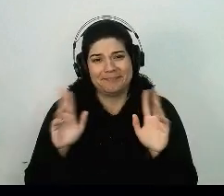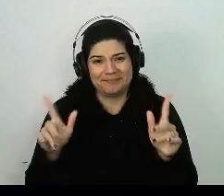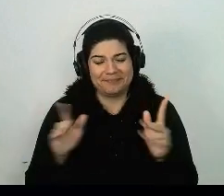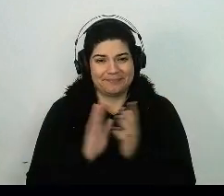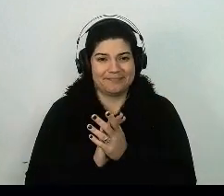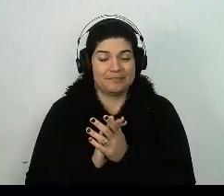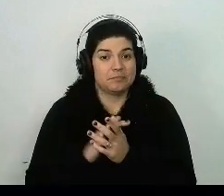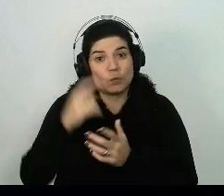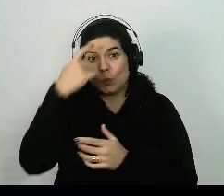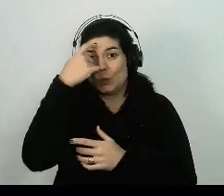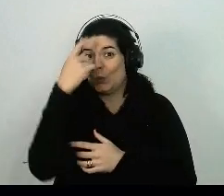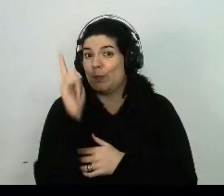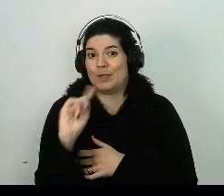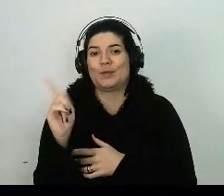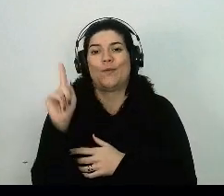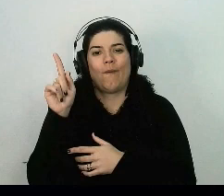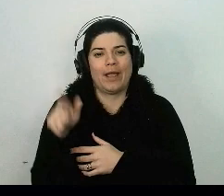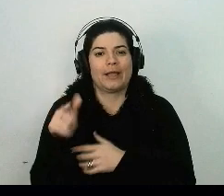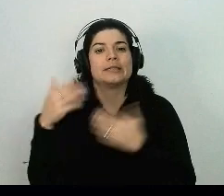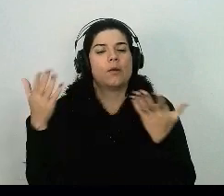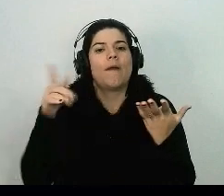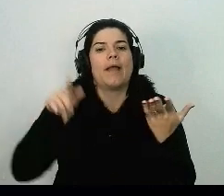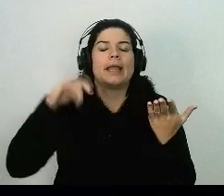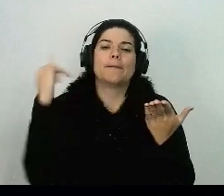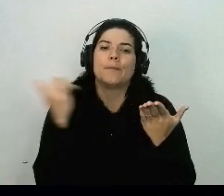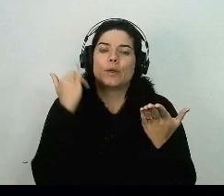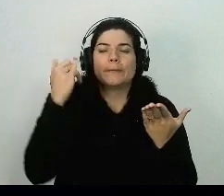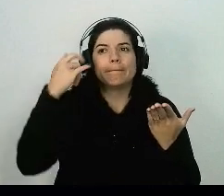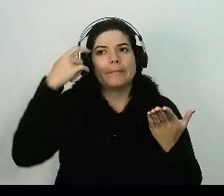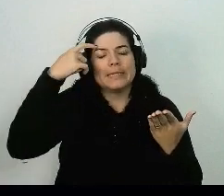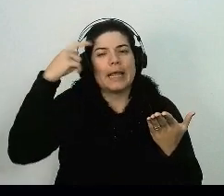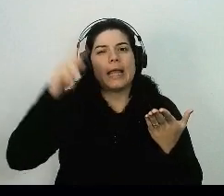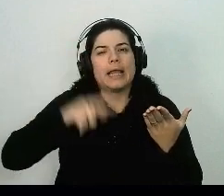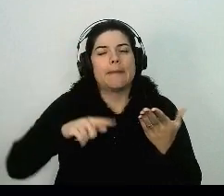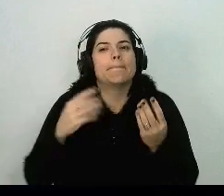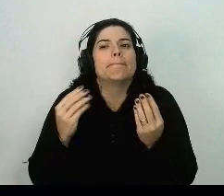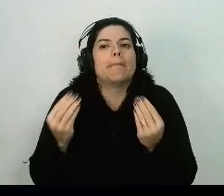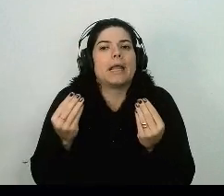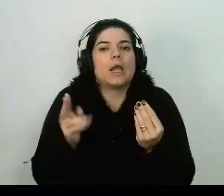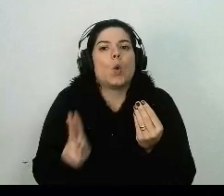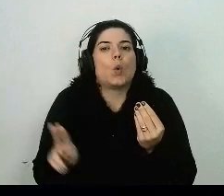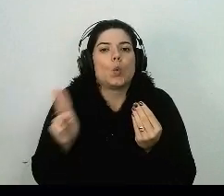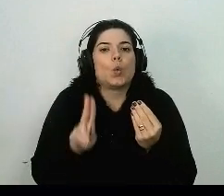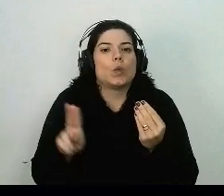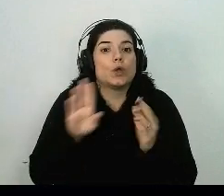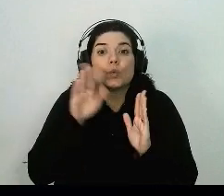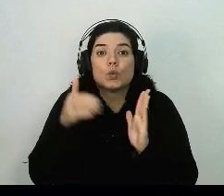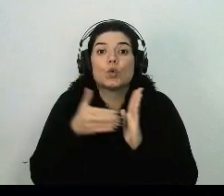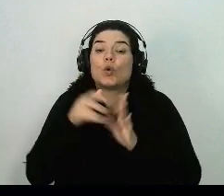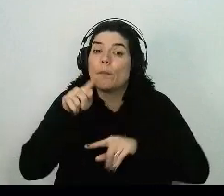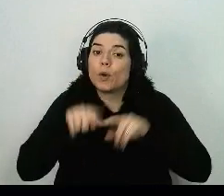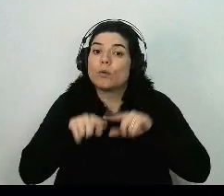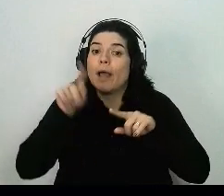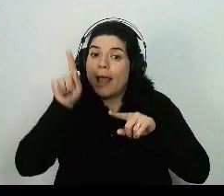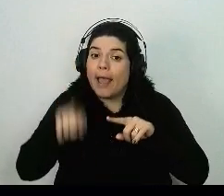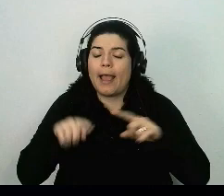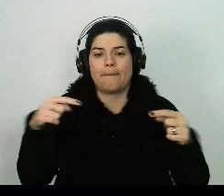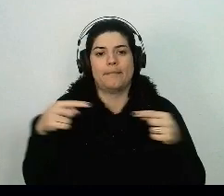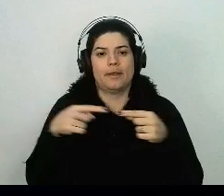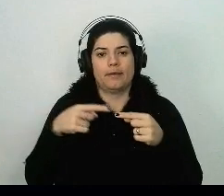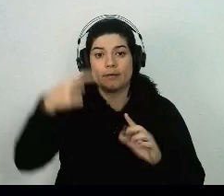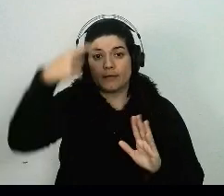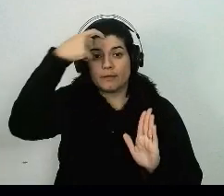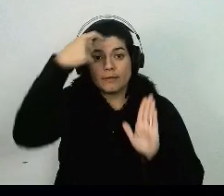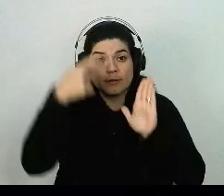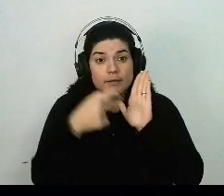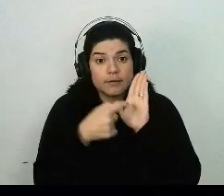considerado nesse momento. Então, daí a importância, né, é contexto, é para que a gente vai usar, todo produto é isso. E na inteligência artificial, no fundo, não